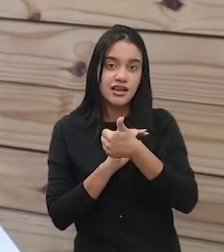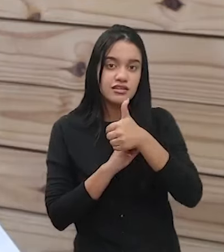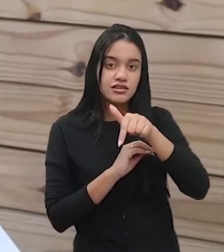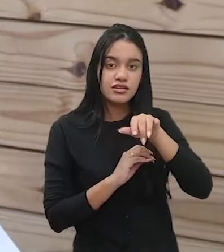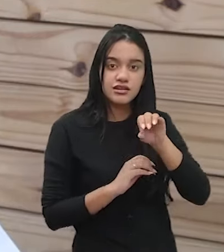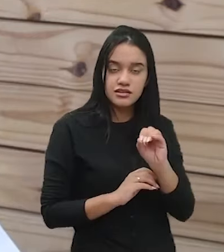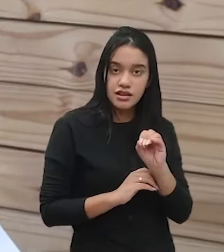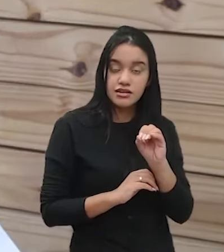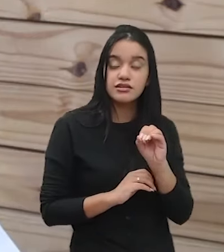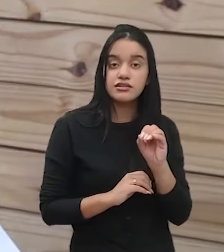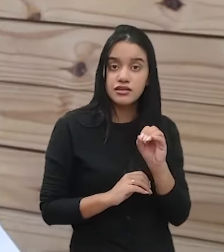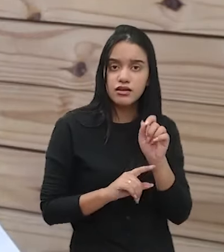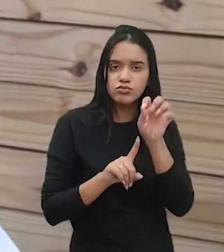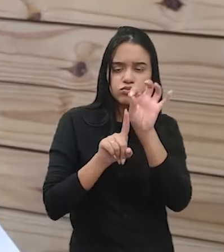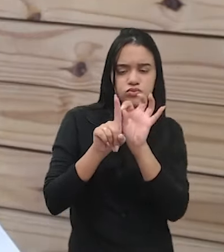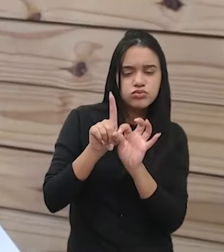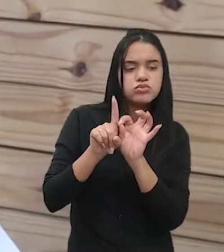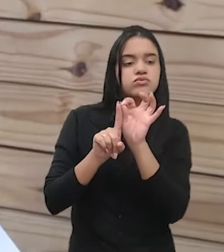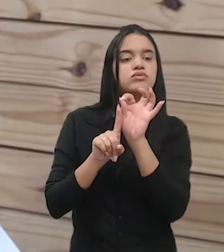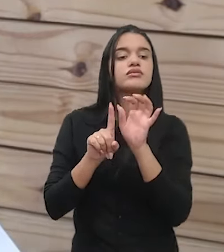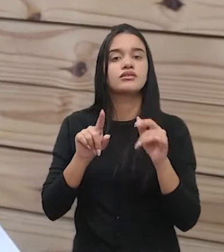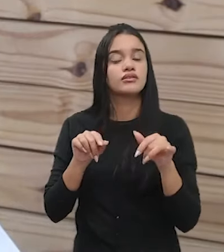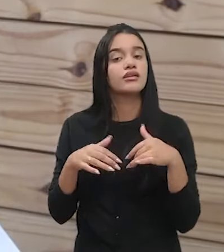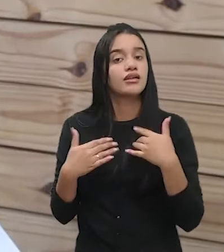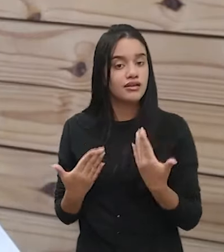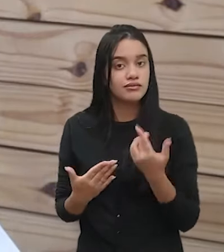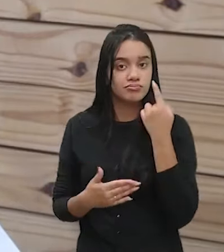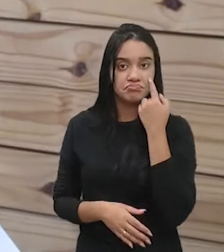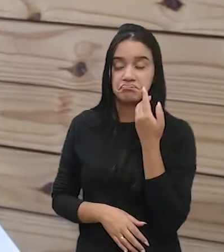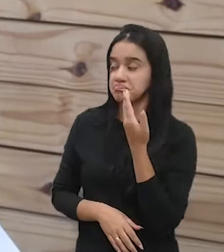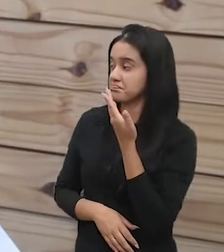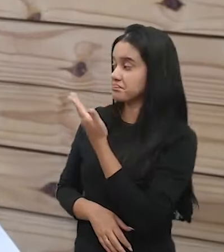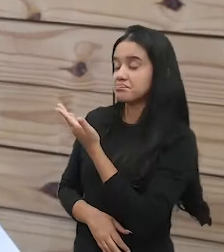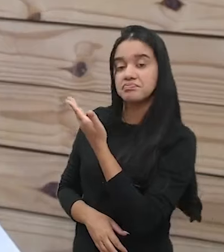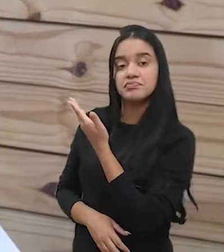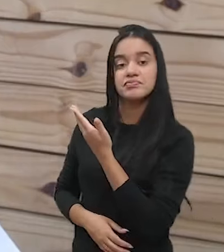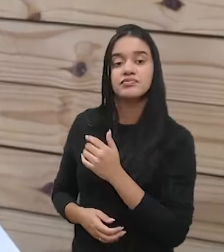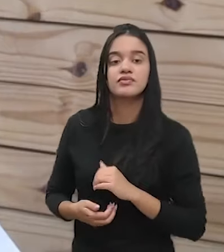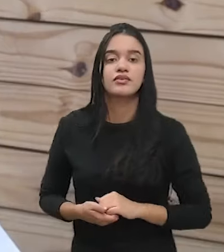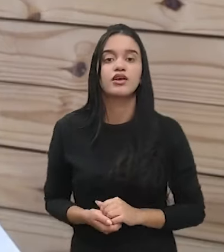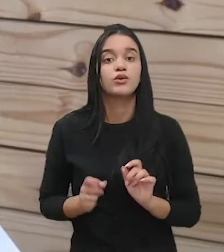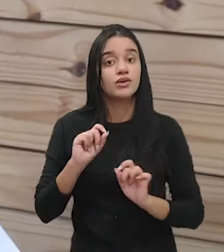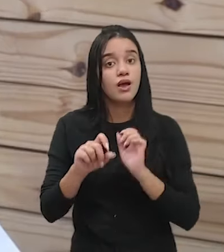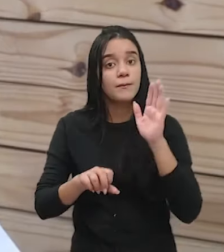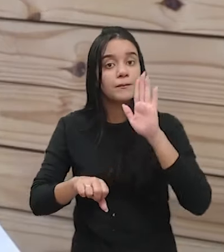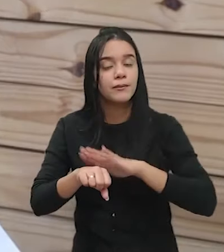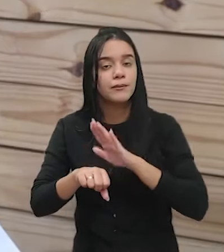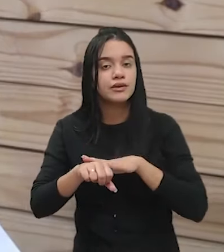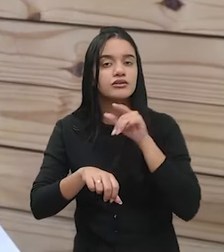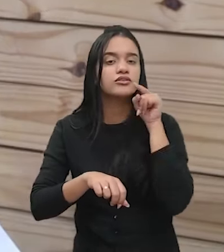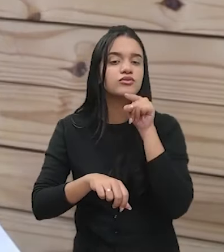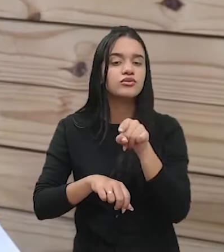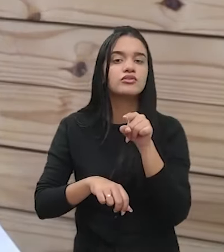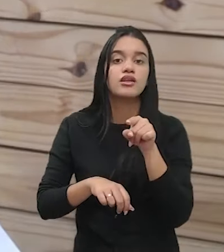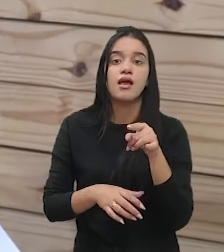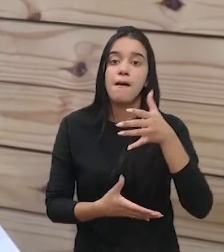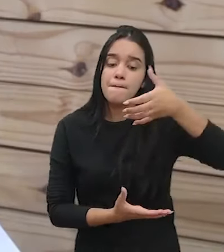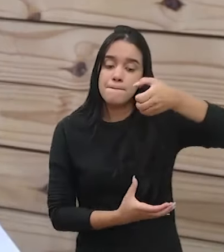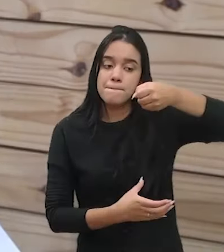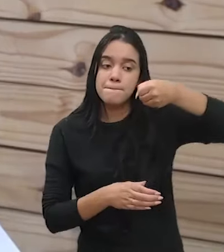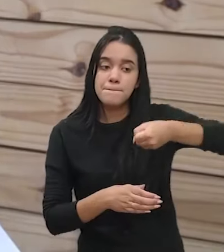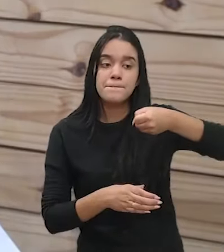mangueira cong G assim como o cilindro Então esse mangote ou punho é um momento onde você vai colocar a sua mão para